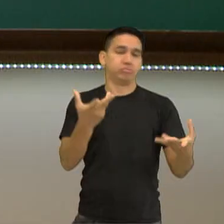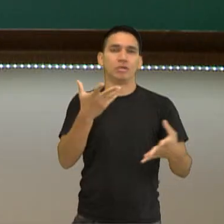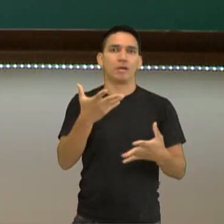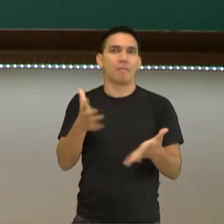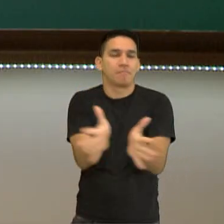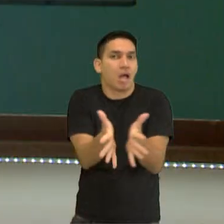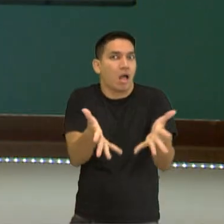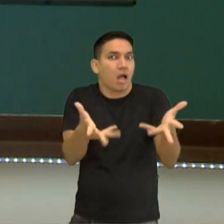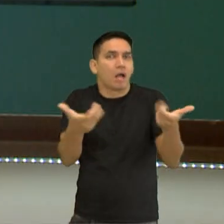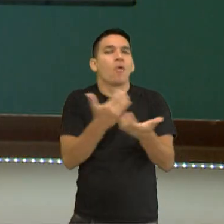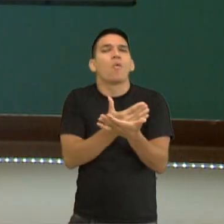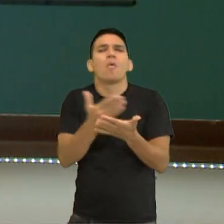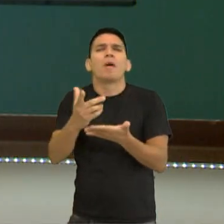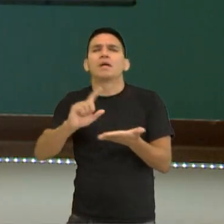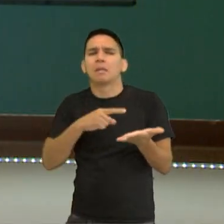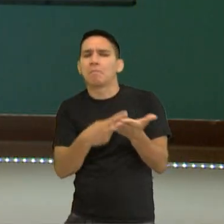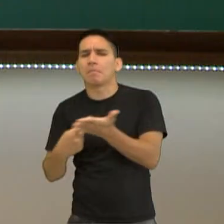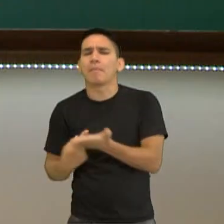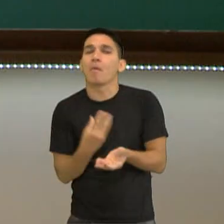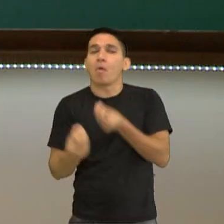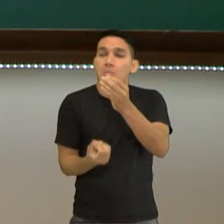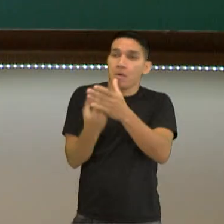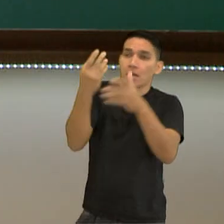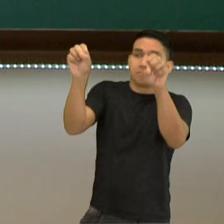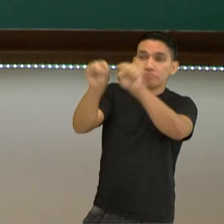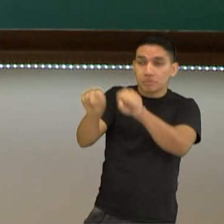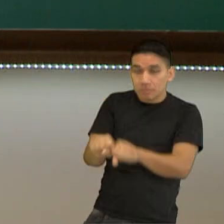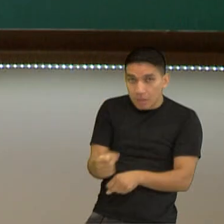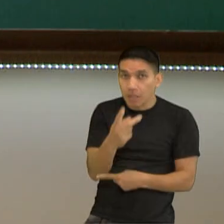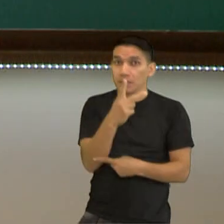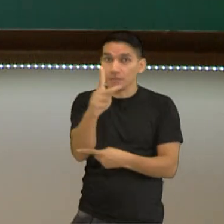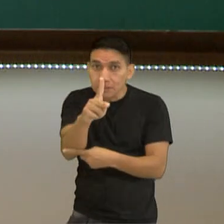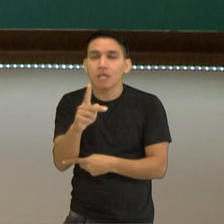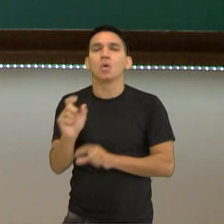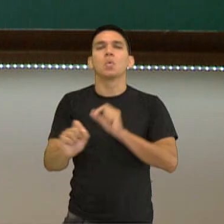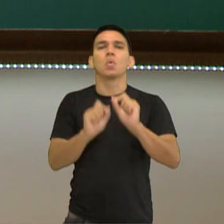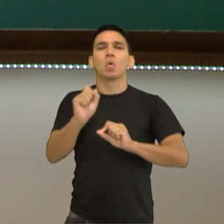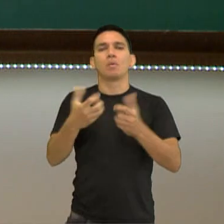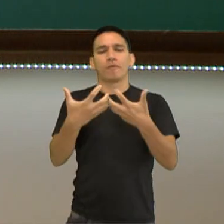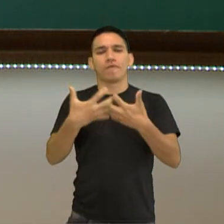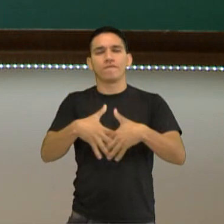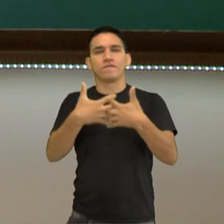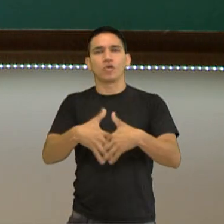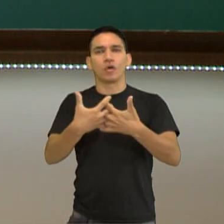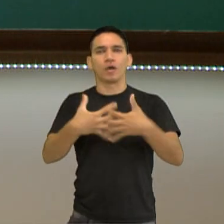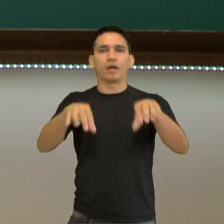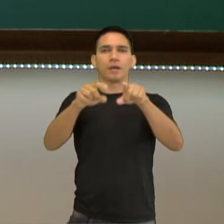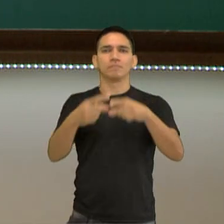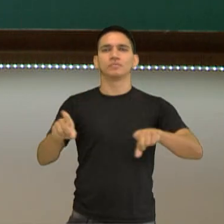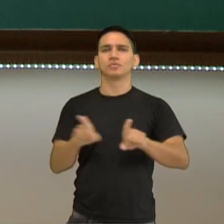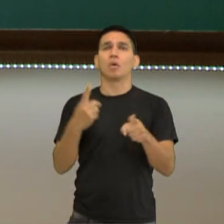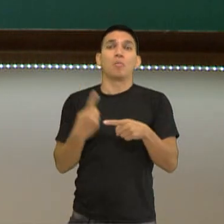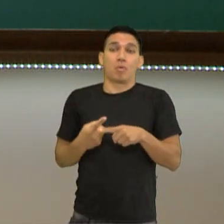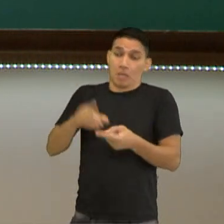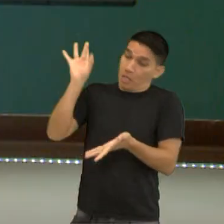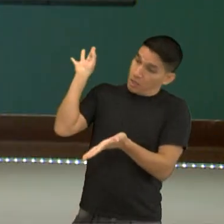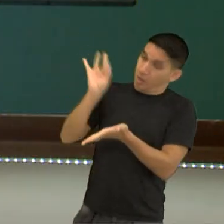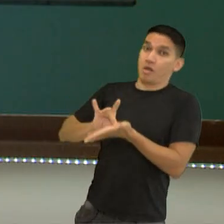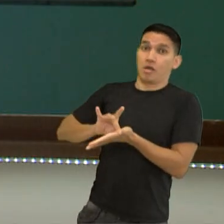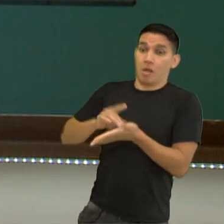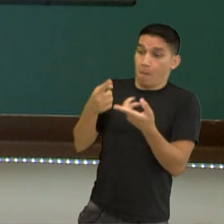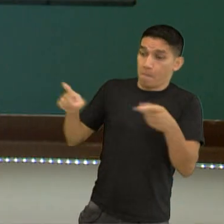começar a designar e a sistematizar para você a música, porque oficialmente a música